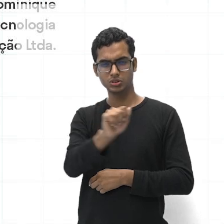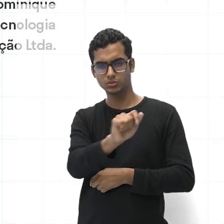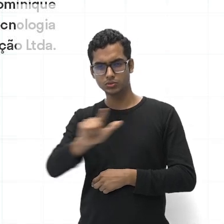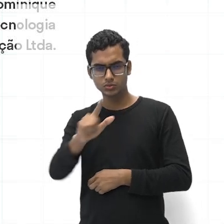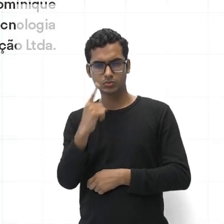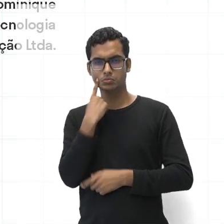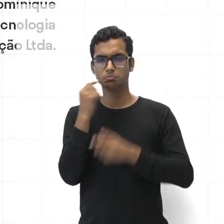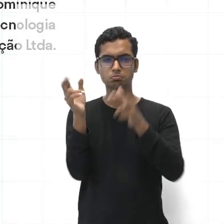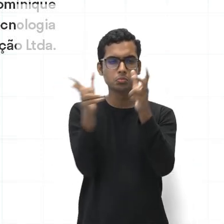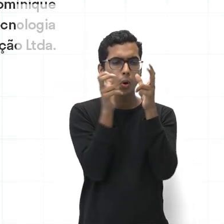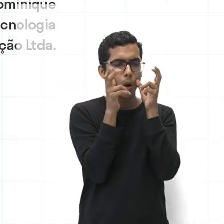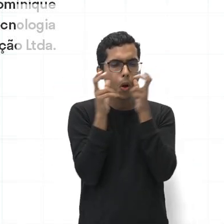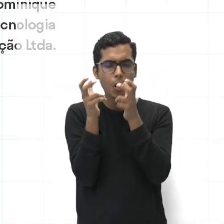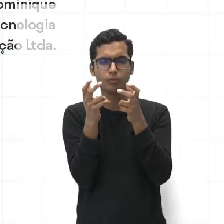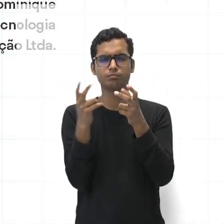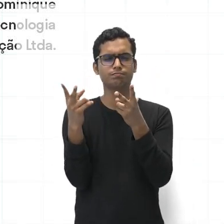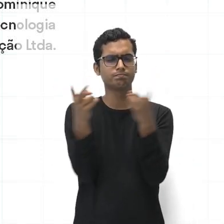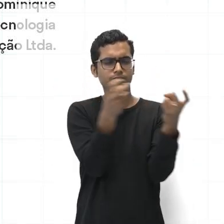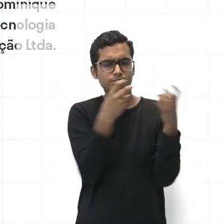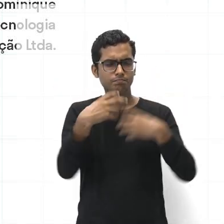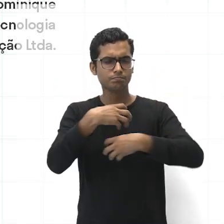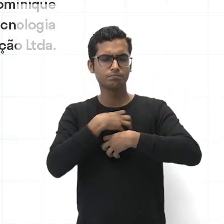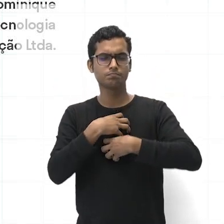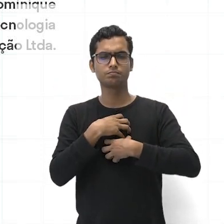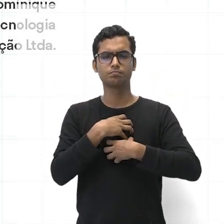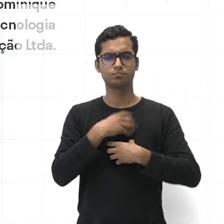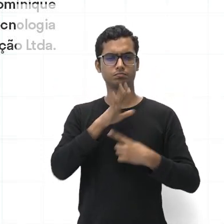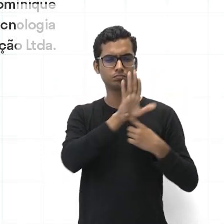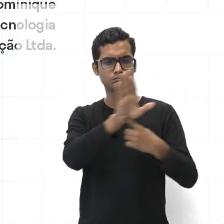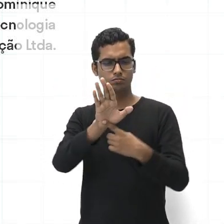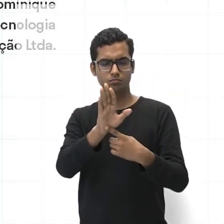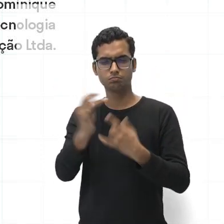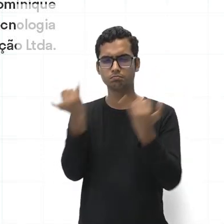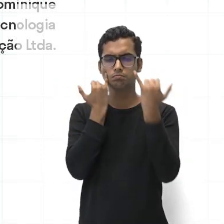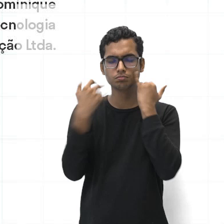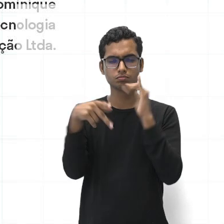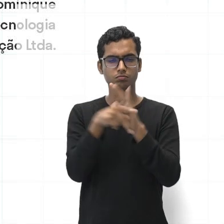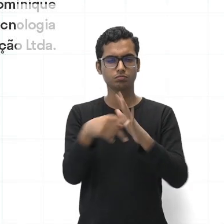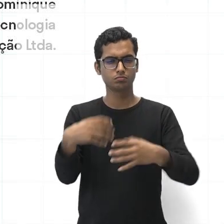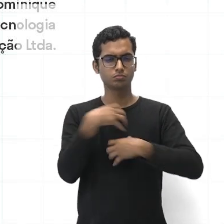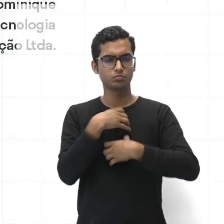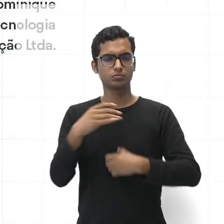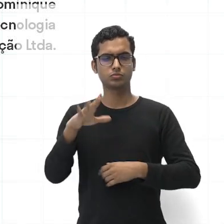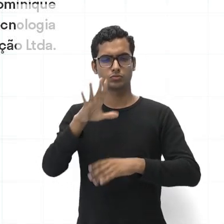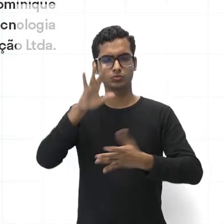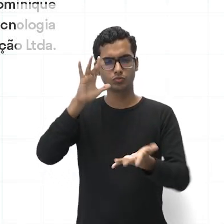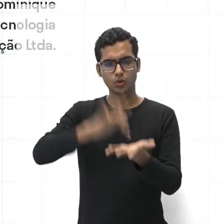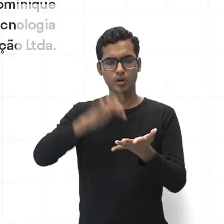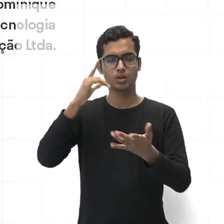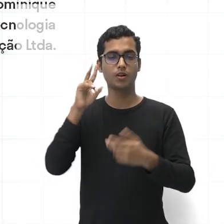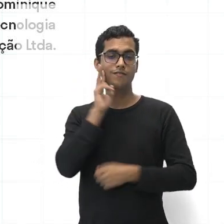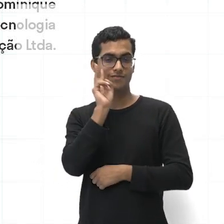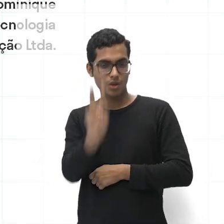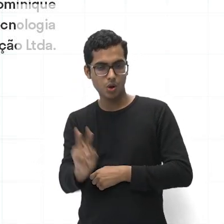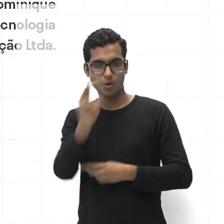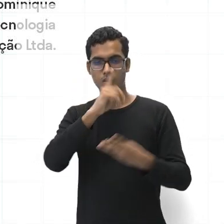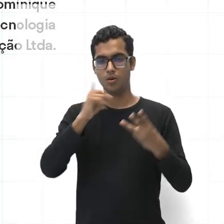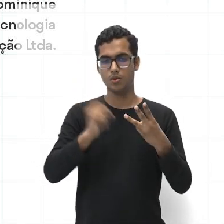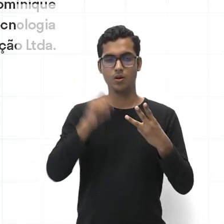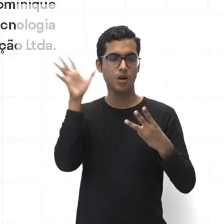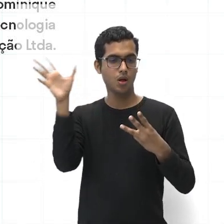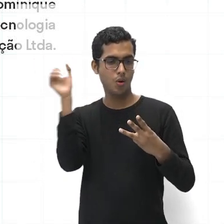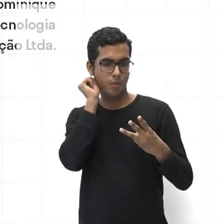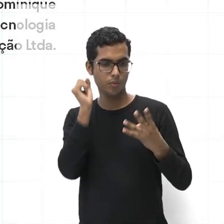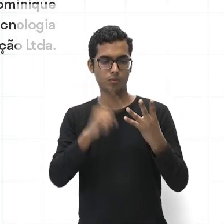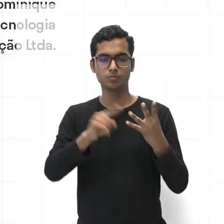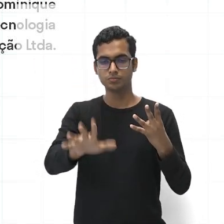os nervos, na verdade, sensoriais, que levam as informações dos sentidos, como o tato, a visão,